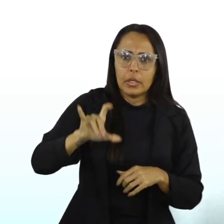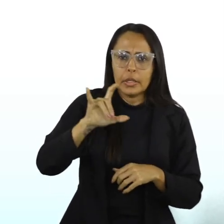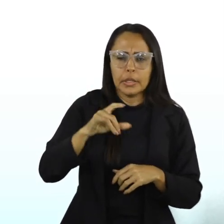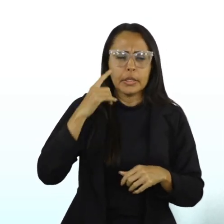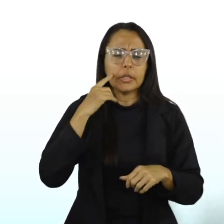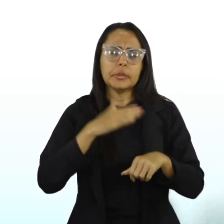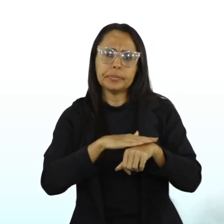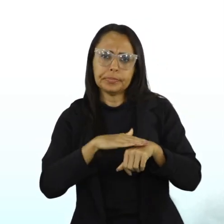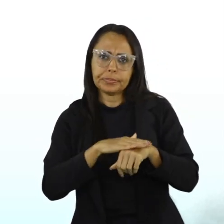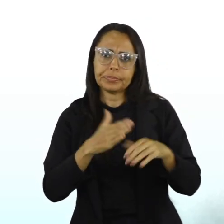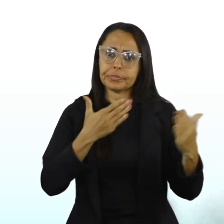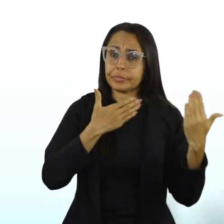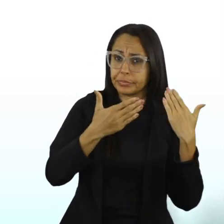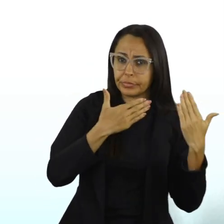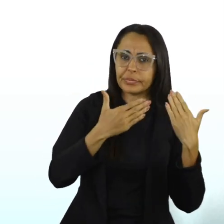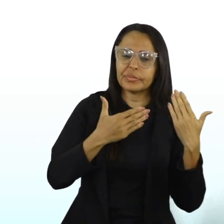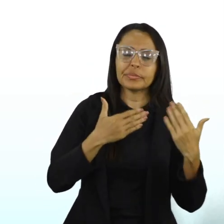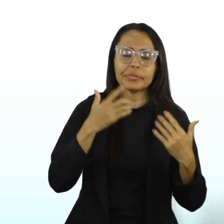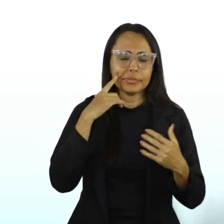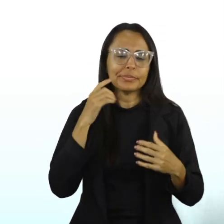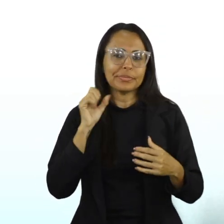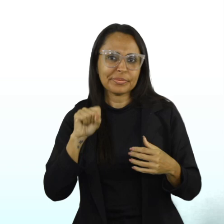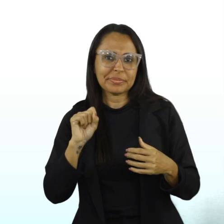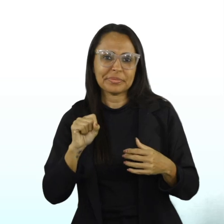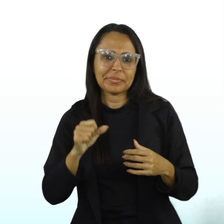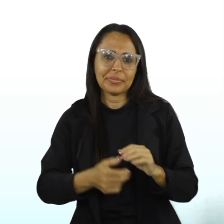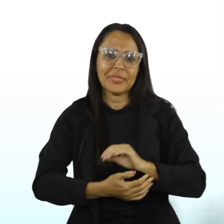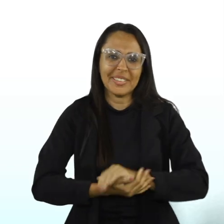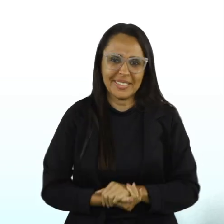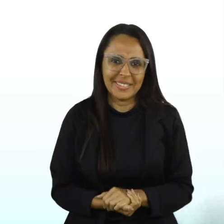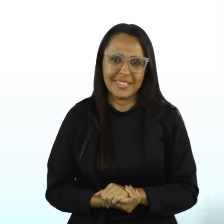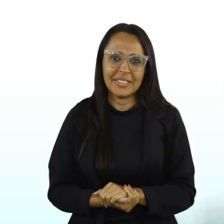Paulo Vieira Hipnose, que eu tenho certeza que você vai